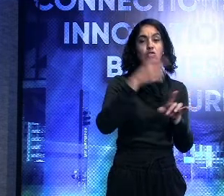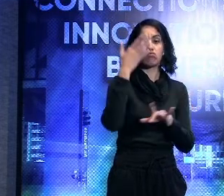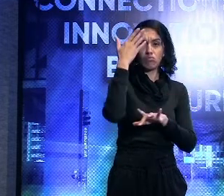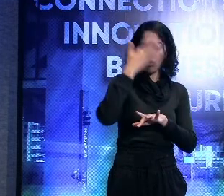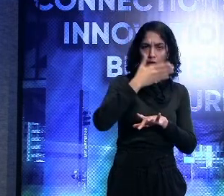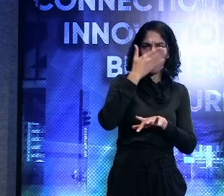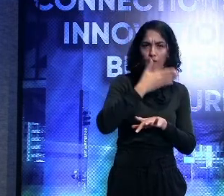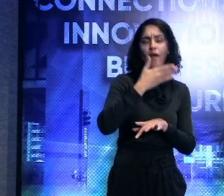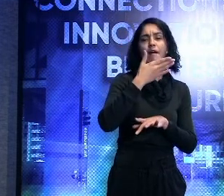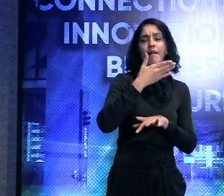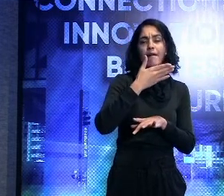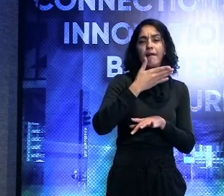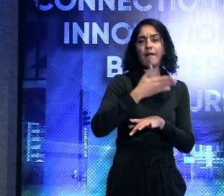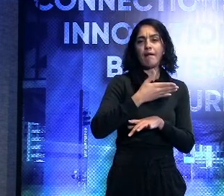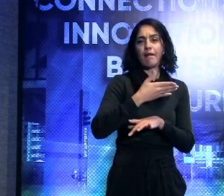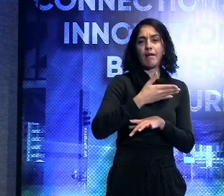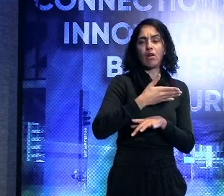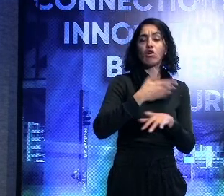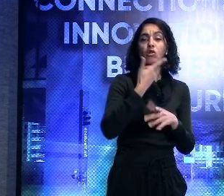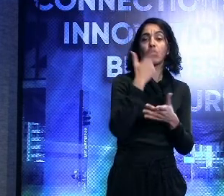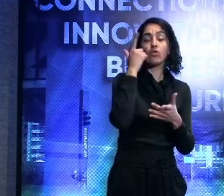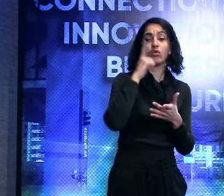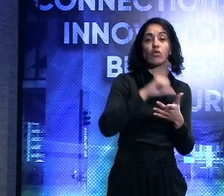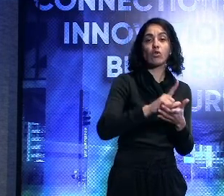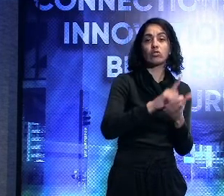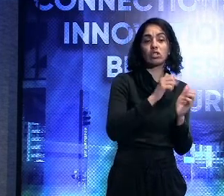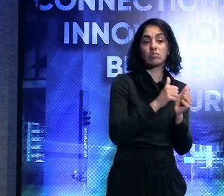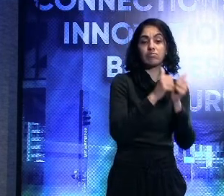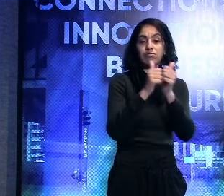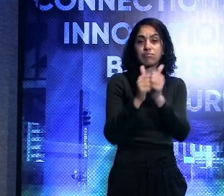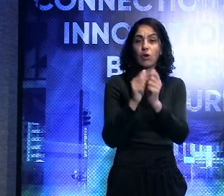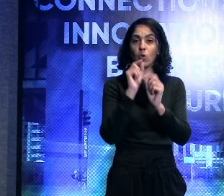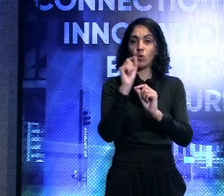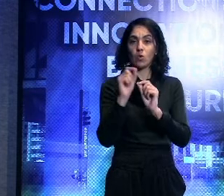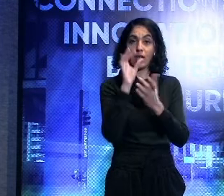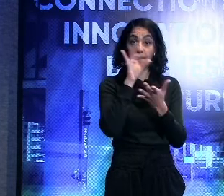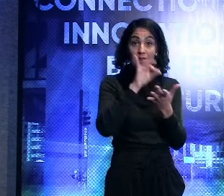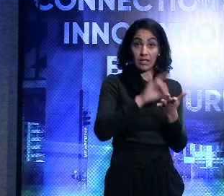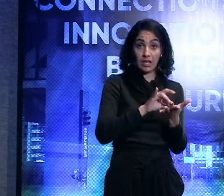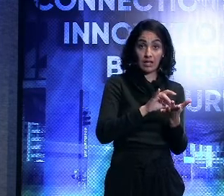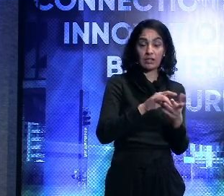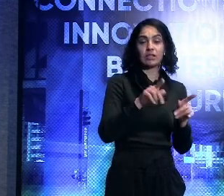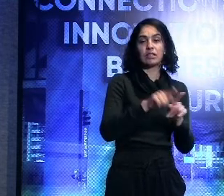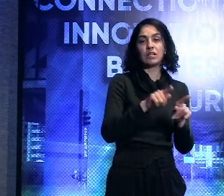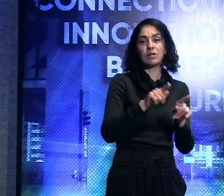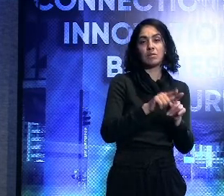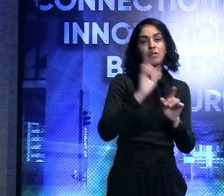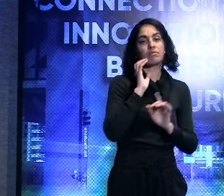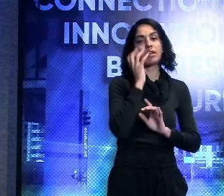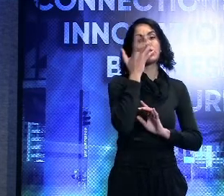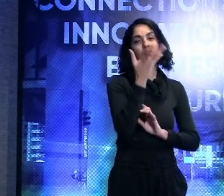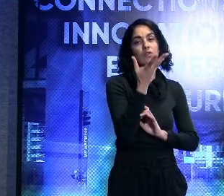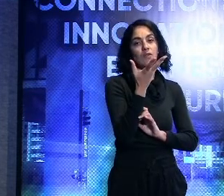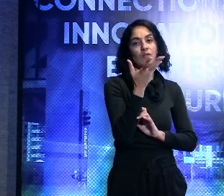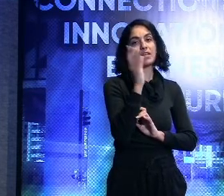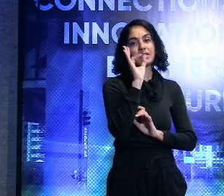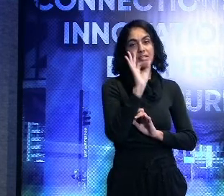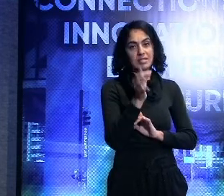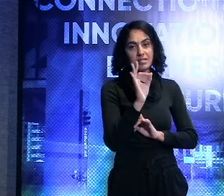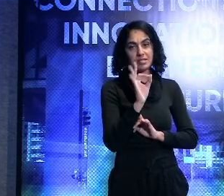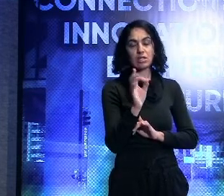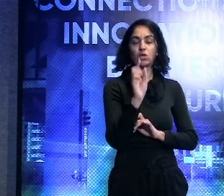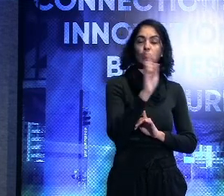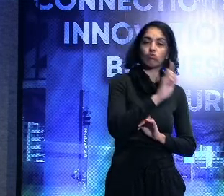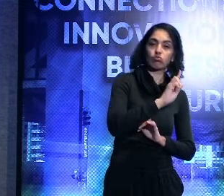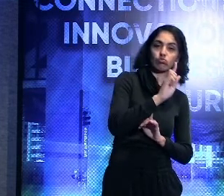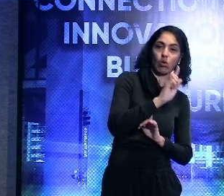realmente dizer quais são as métricas que a gente pode acompanhar uma vez que isso se torne real. E a gente vai tomar a decisão se isso vai ser pivotado ou se isso